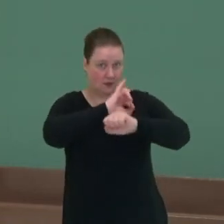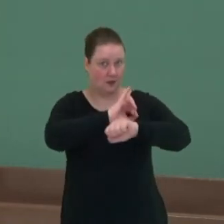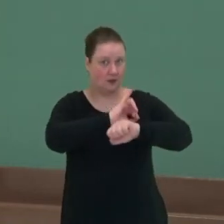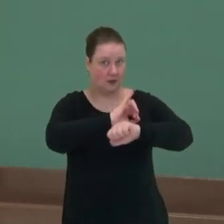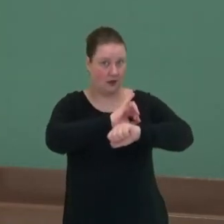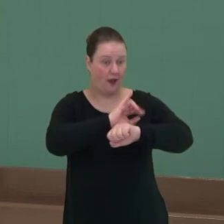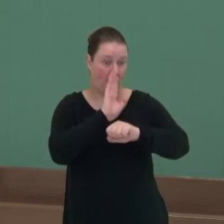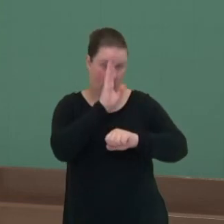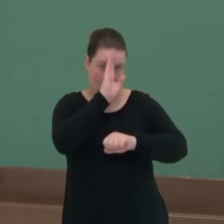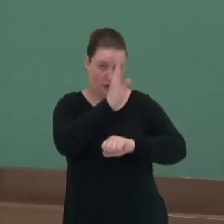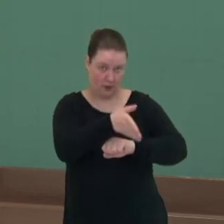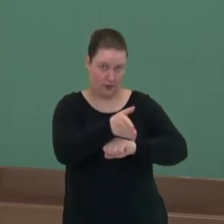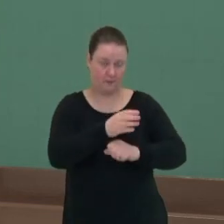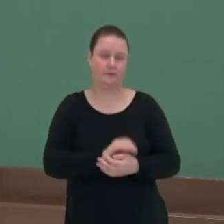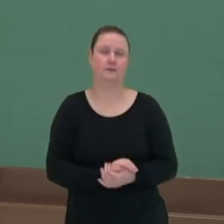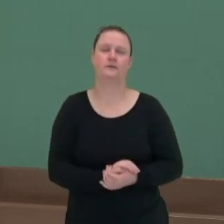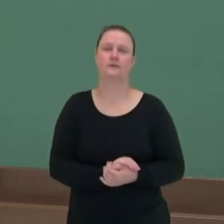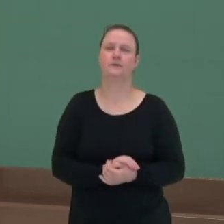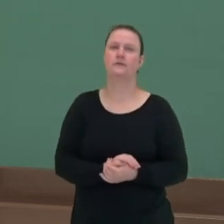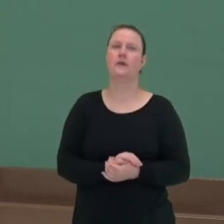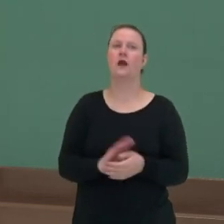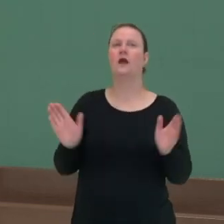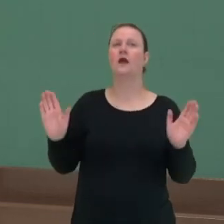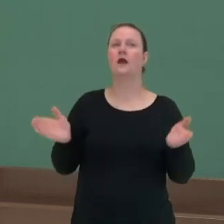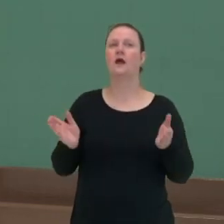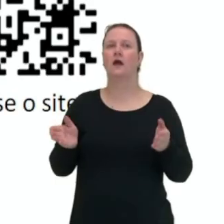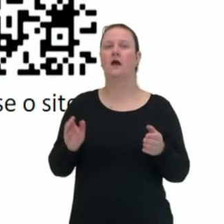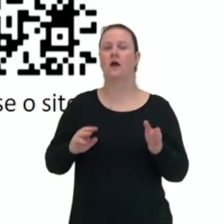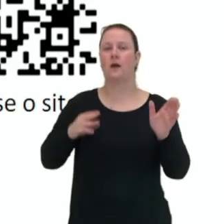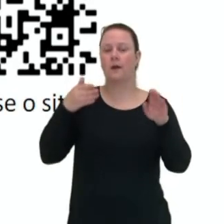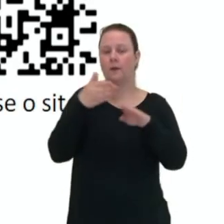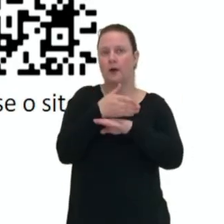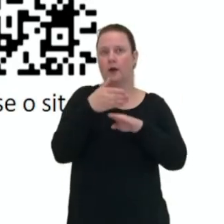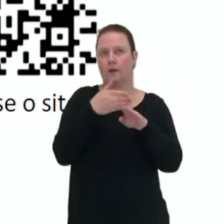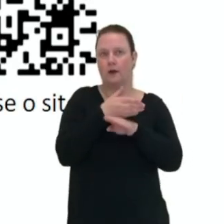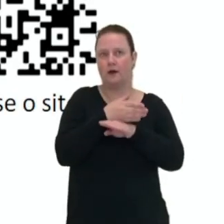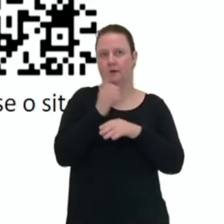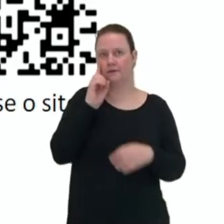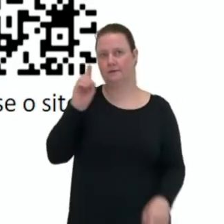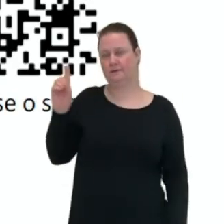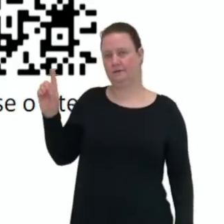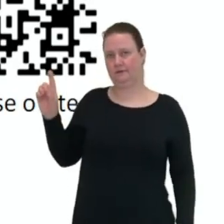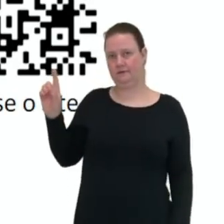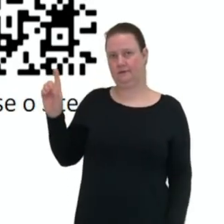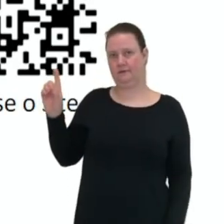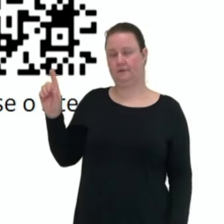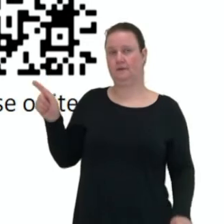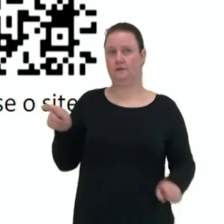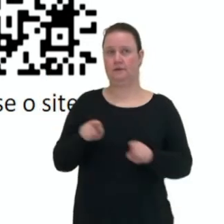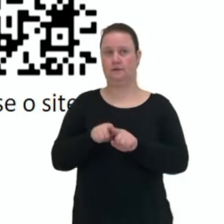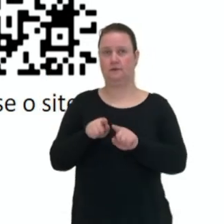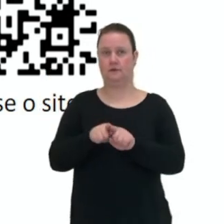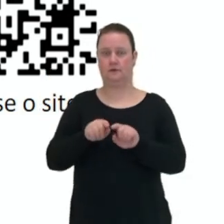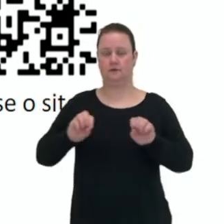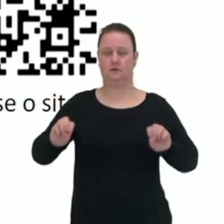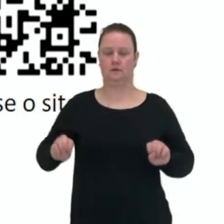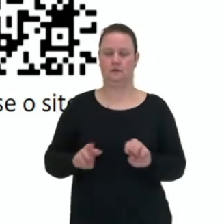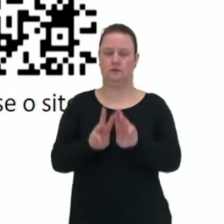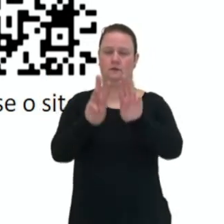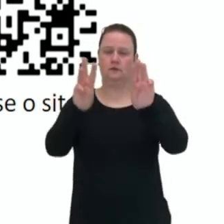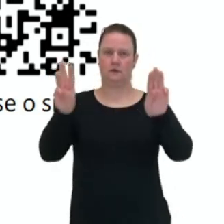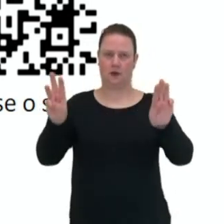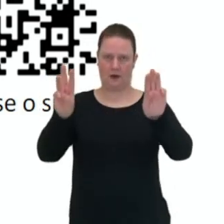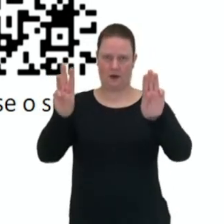paralelo. Então vamos montar um circuito elétrico virtual? Acesse o kit para montar um circuito do site FET